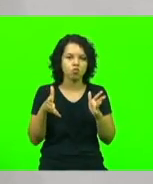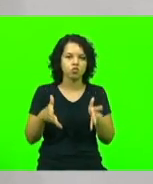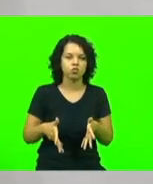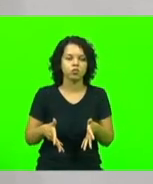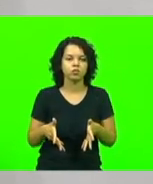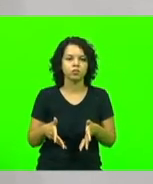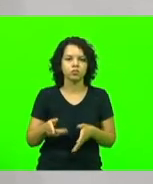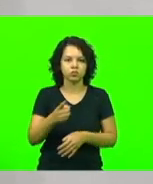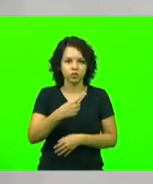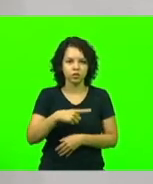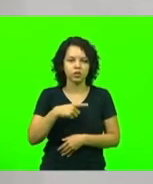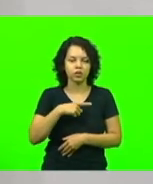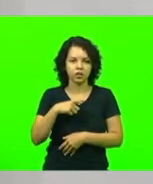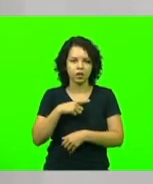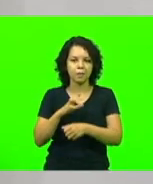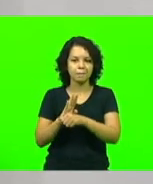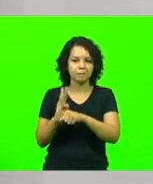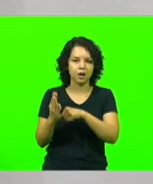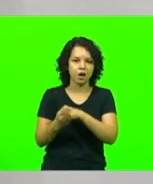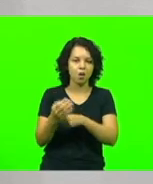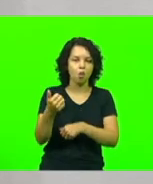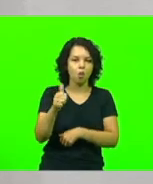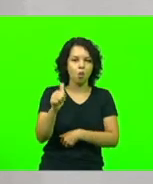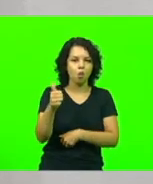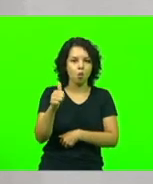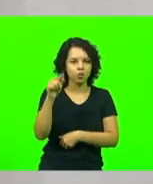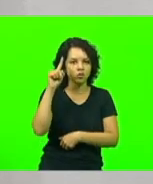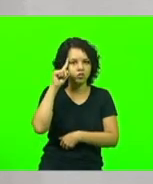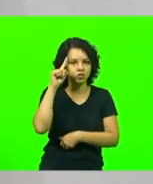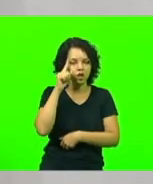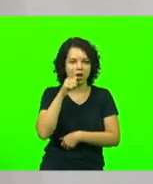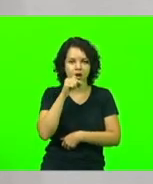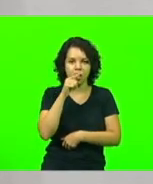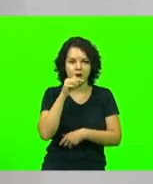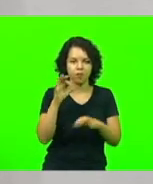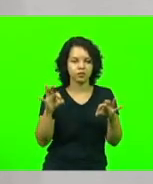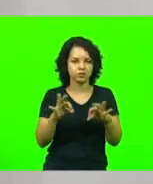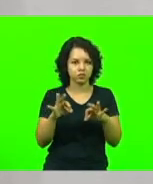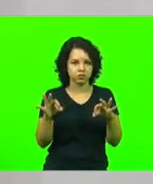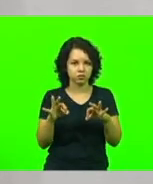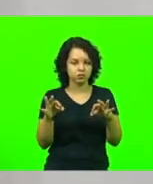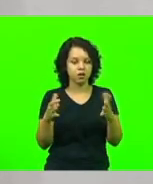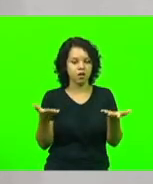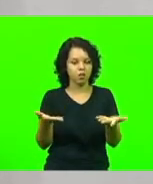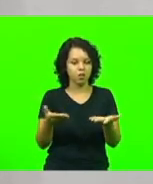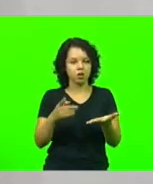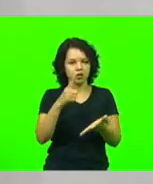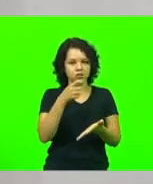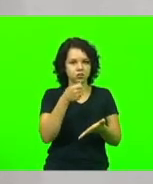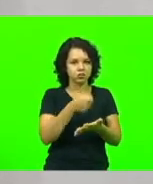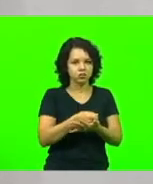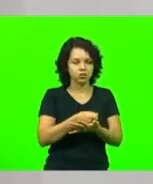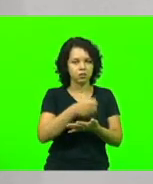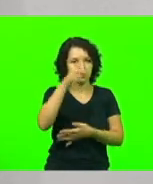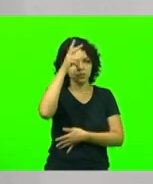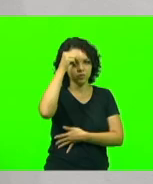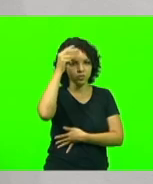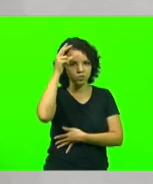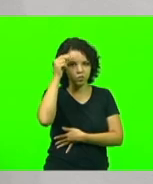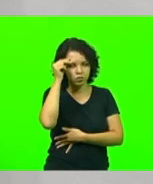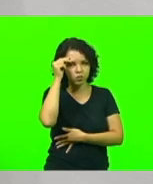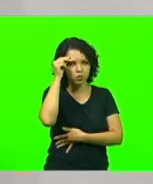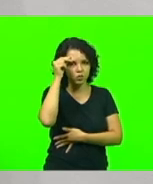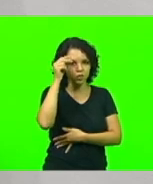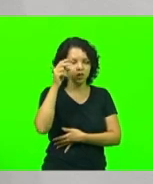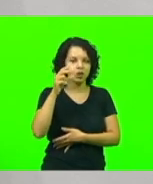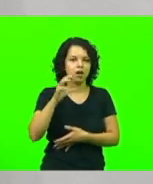temos bairros que estão há 11 dias sem água. Agora teve uma decisão da prefeitura com a Casan de puxar a água do Rio